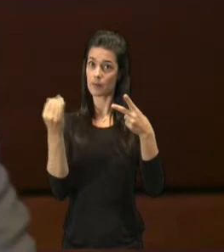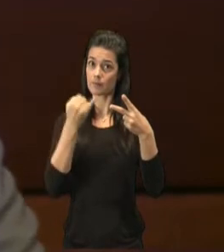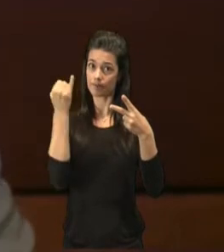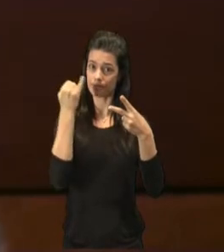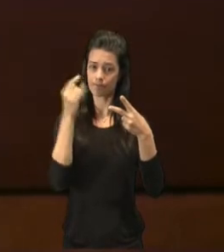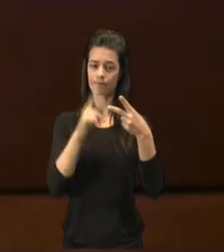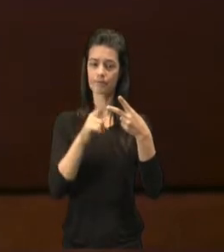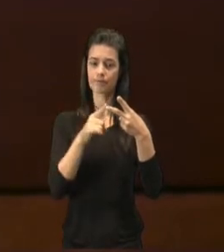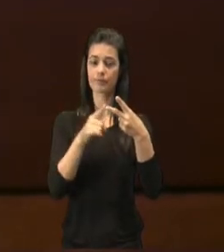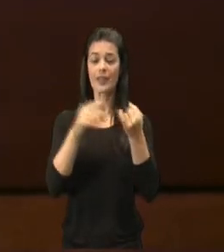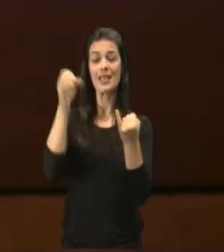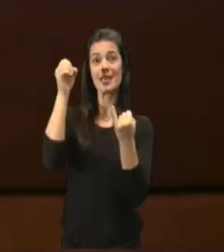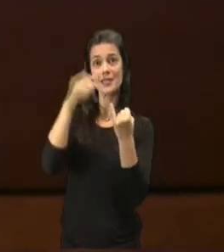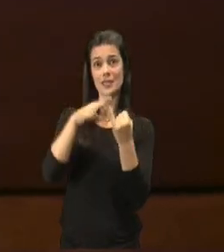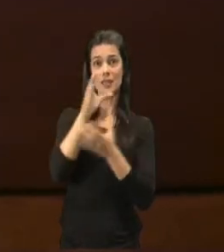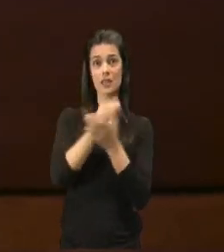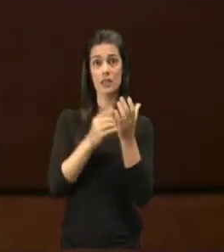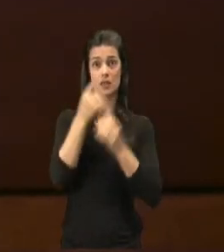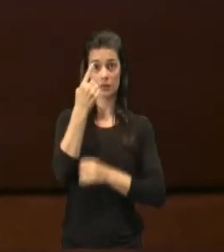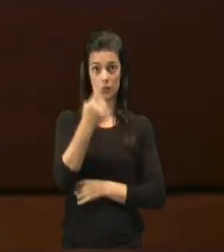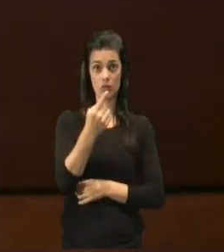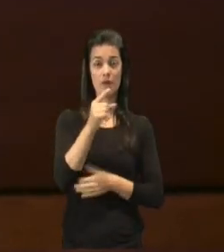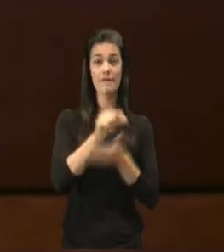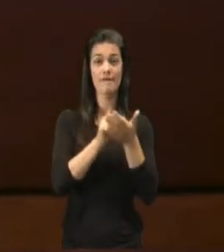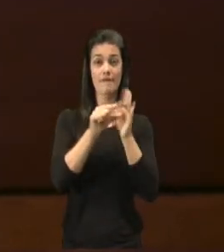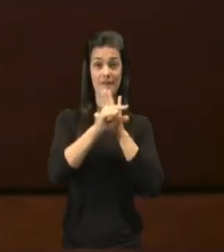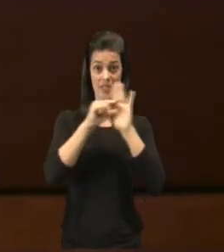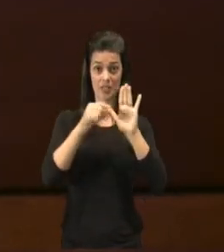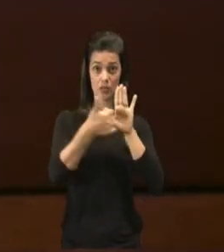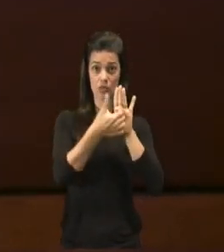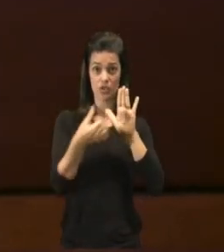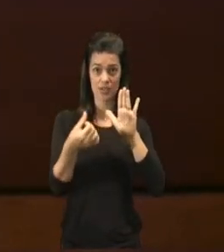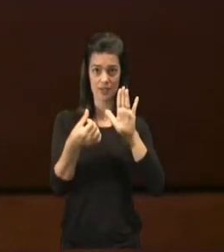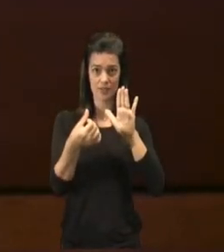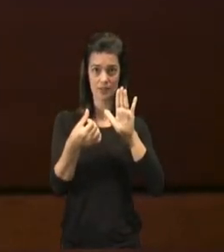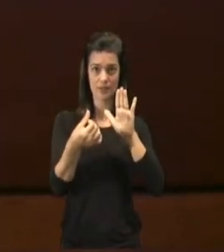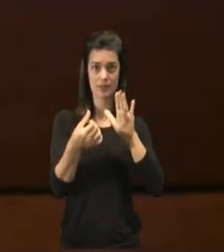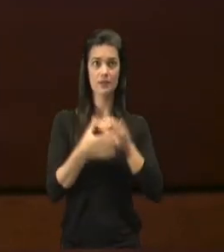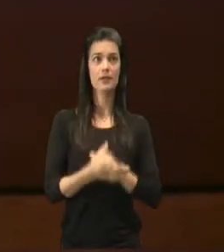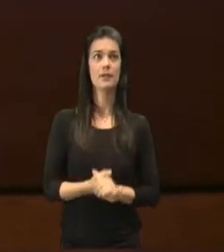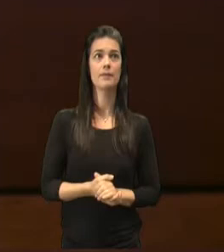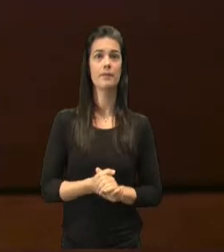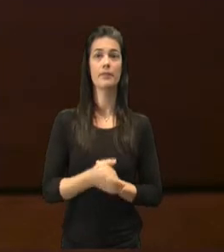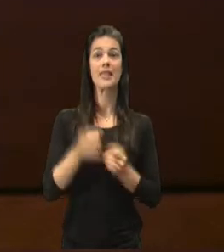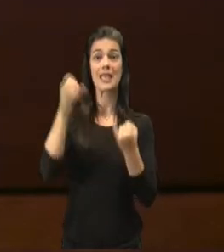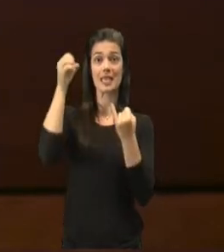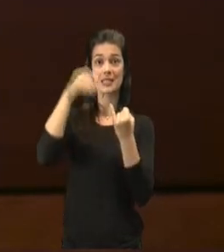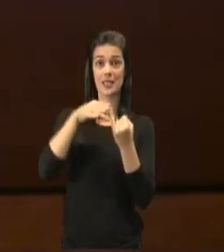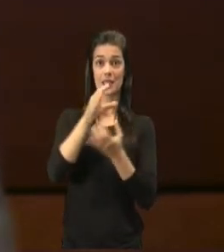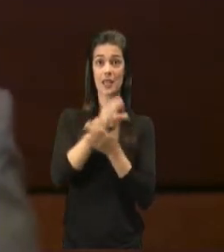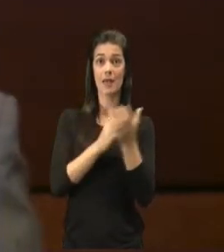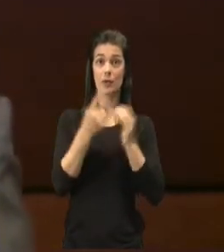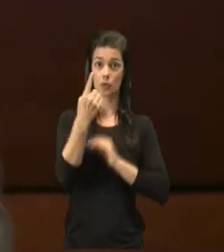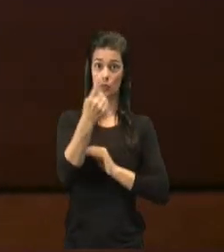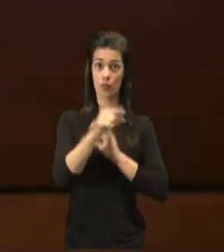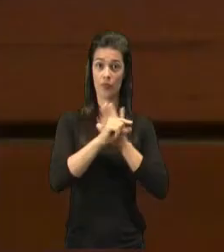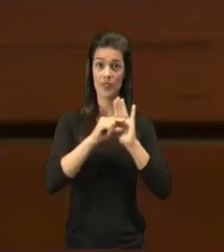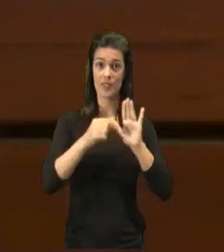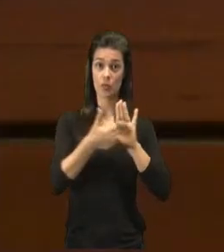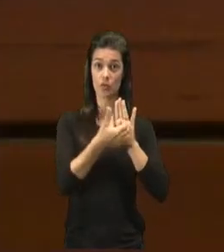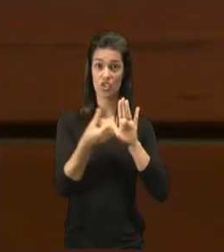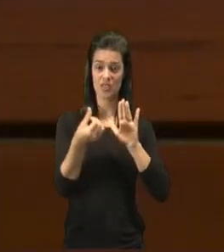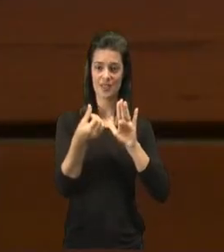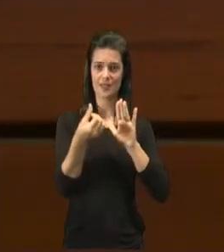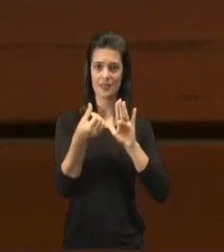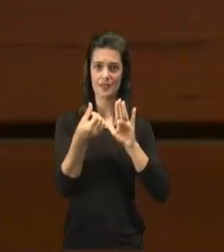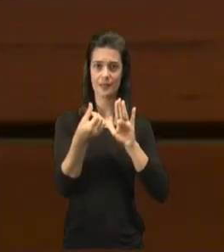está em Isaías no capítulo 1, verso de número 16. Abra a sua Bíblia. Isaías no capítulo 1, verso de número 16, eu